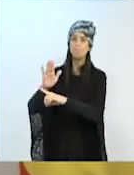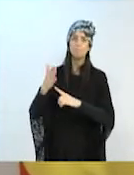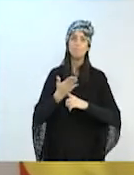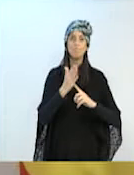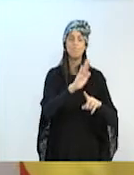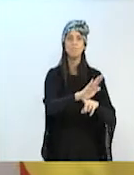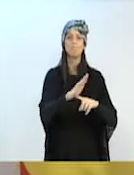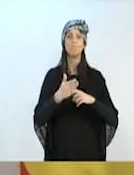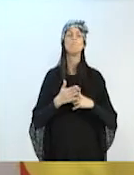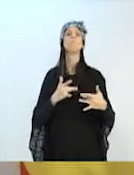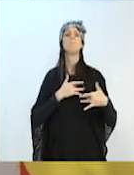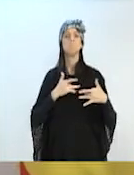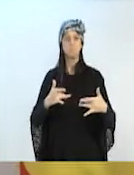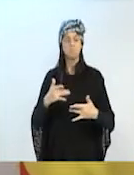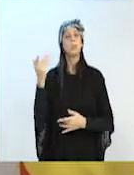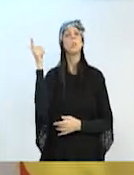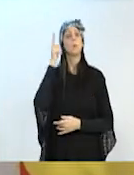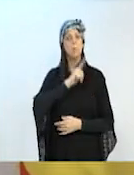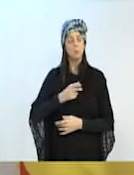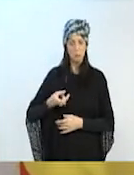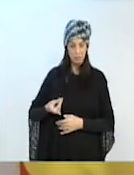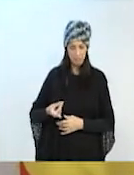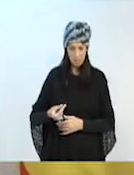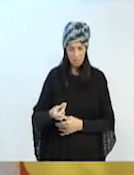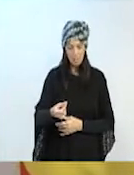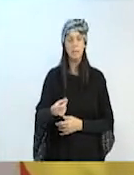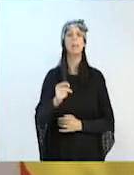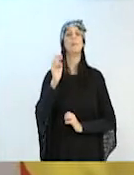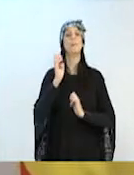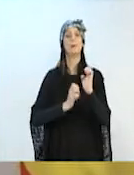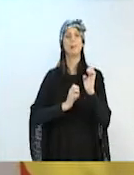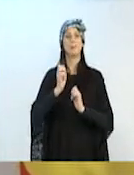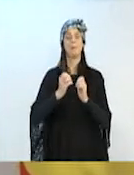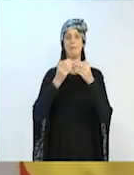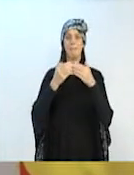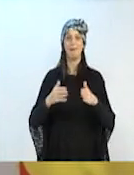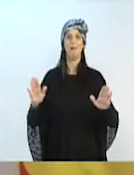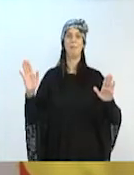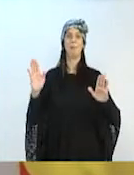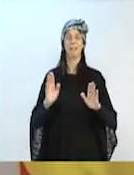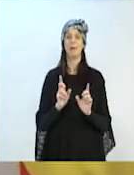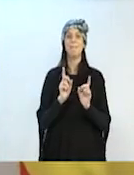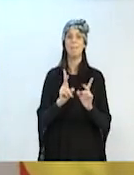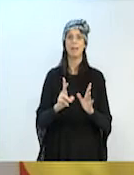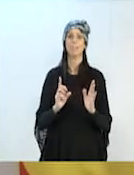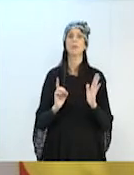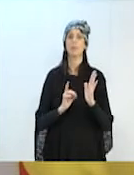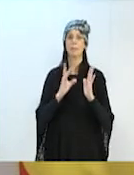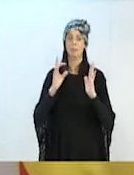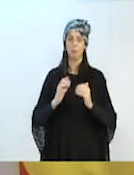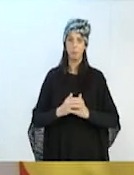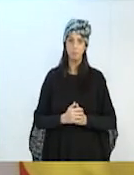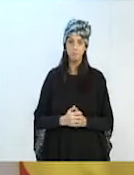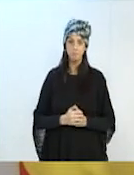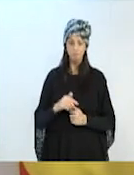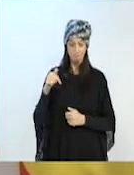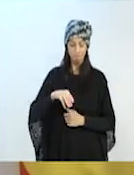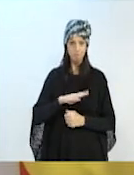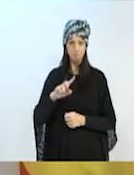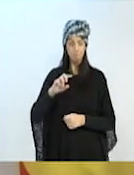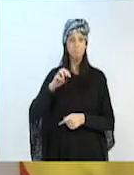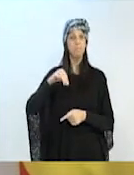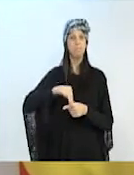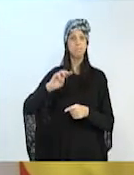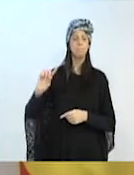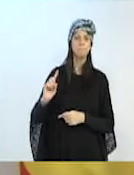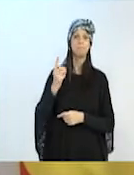e mantiveram por bastante tempo ainda as atividades. Foi um dos primeiros municípios do país a ter uma política